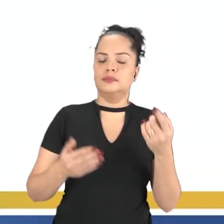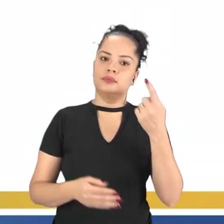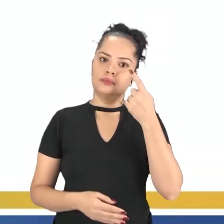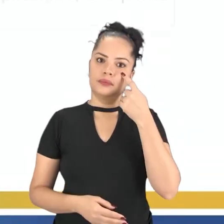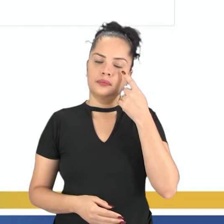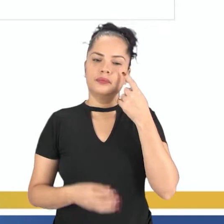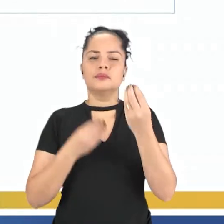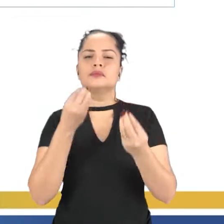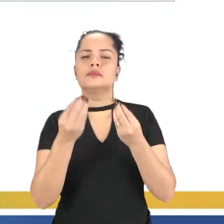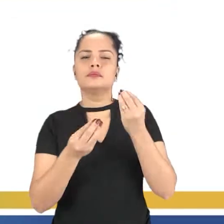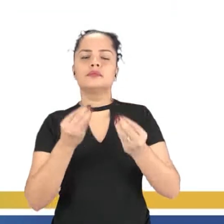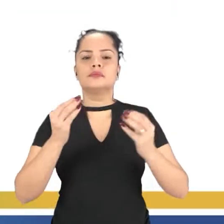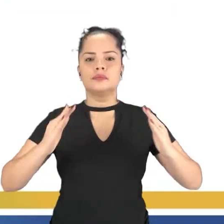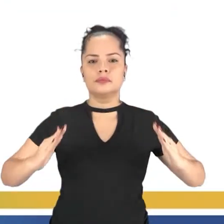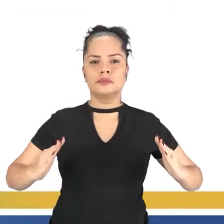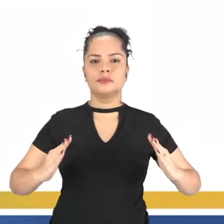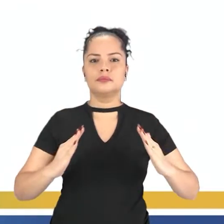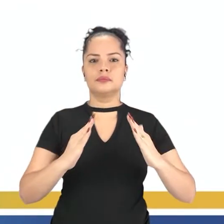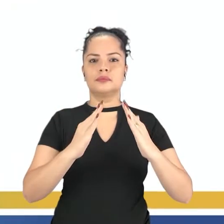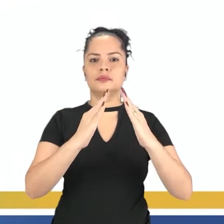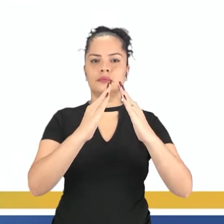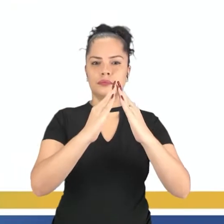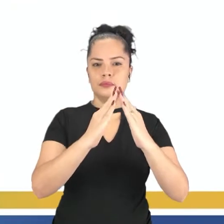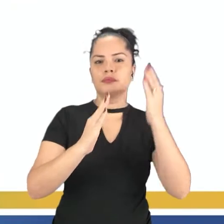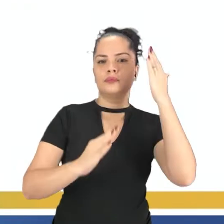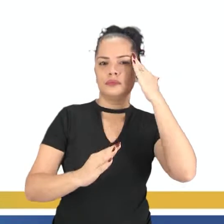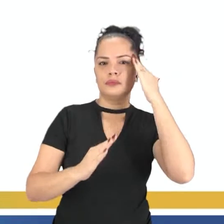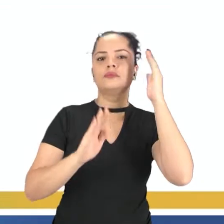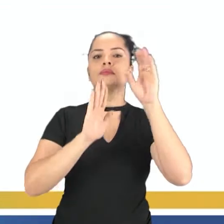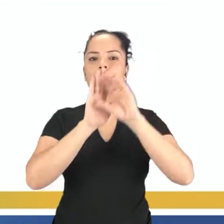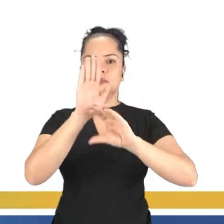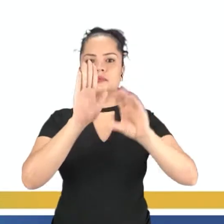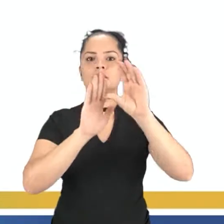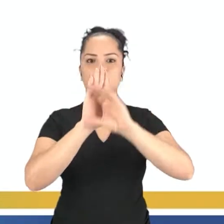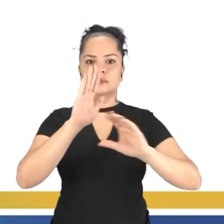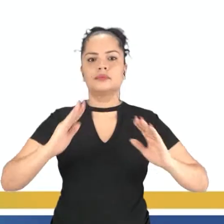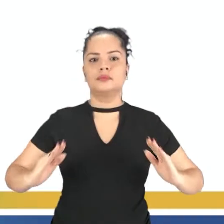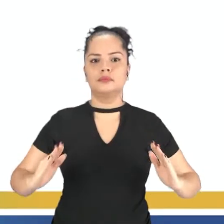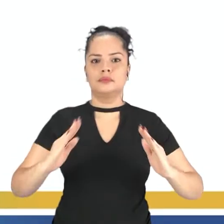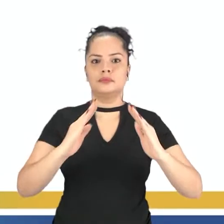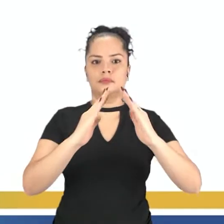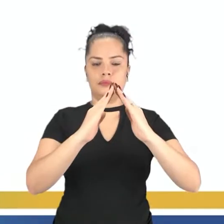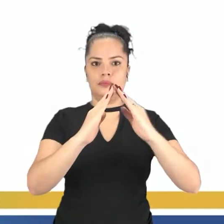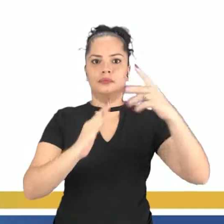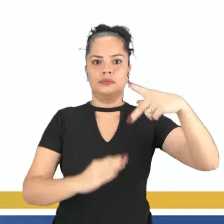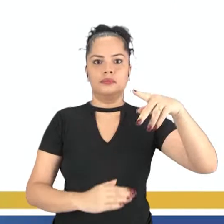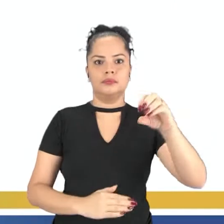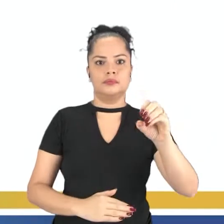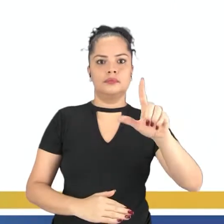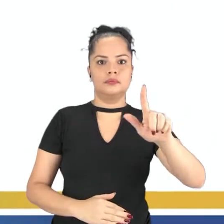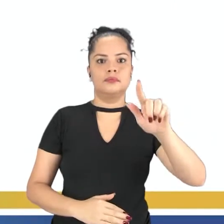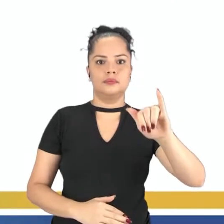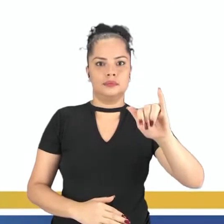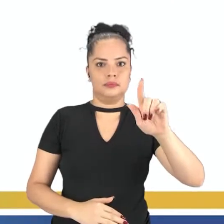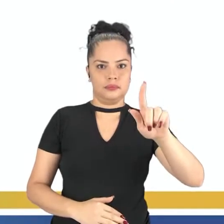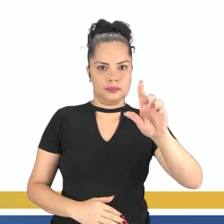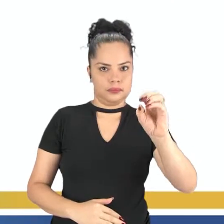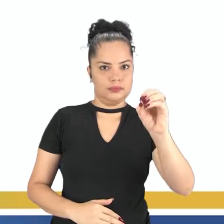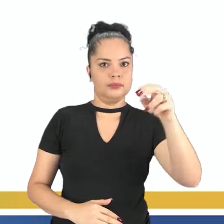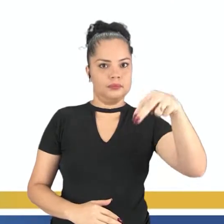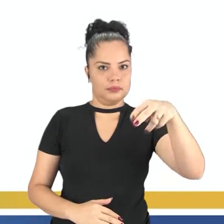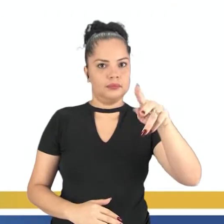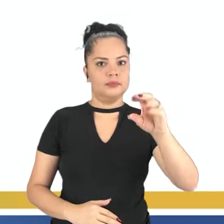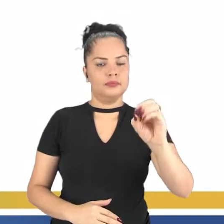sobre pirâmide, certo? Vamos aqui definir o que é uma pirâmide. Considere um polígono pertencente a um plano alfa e um ponto V que